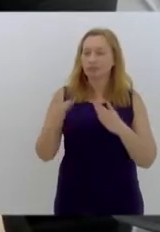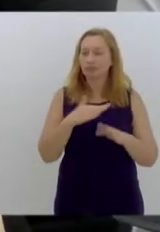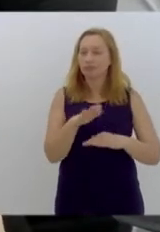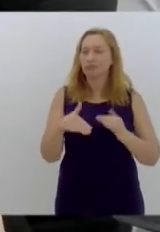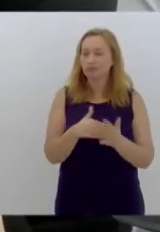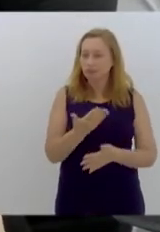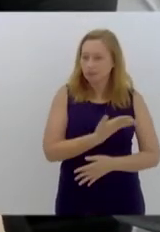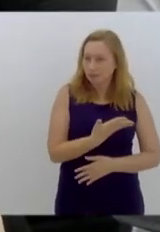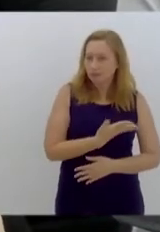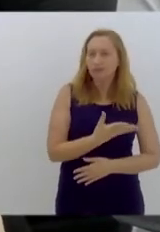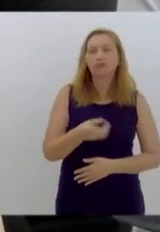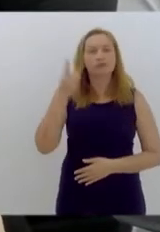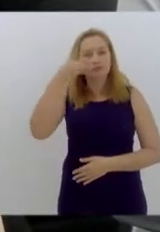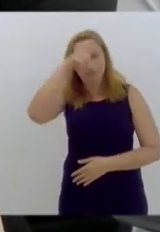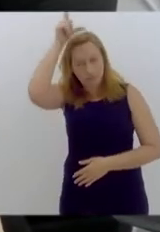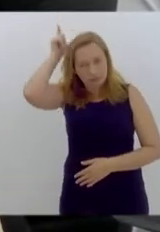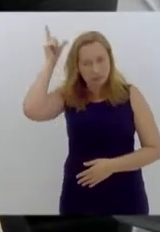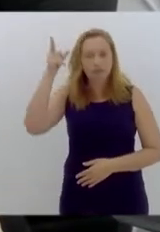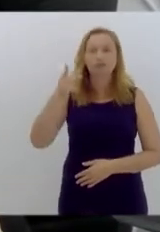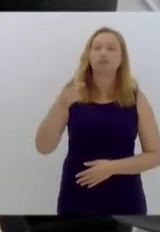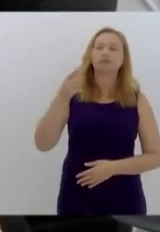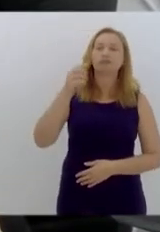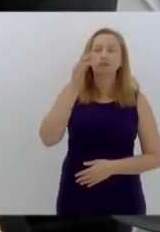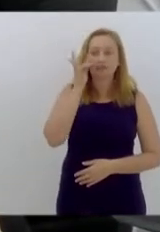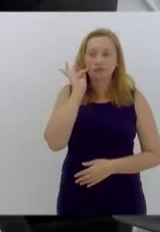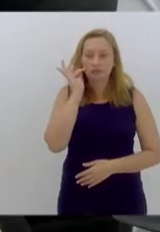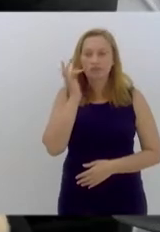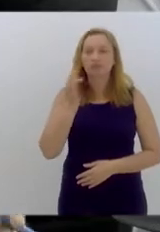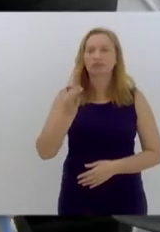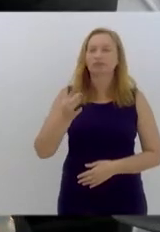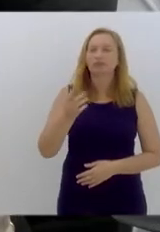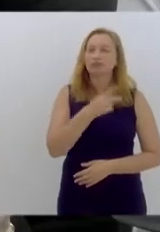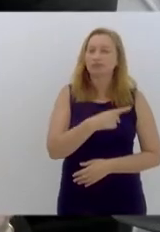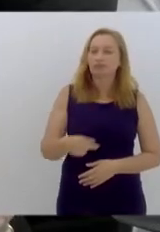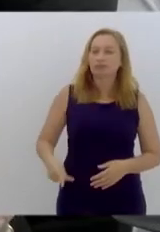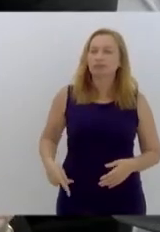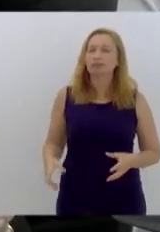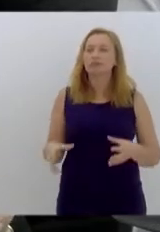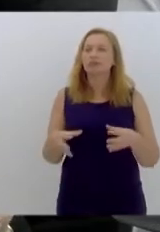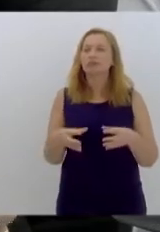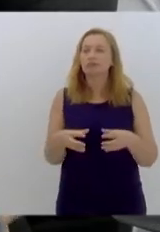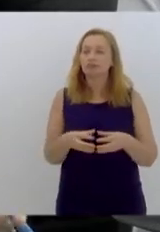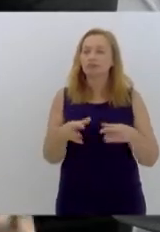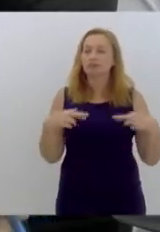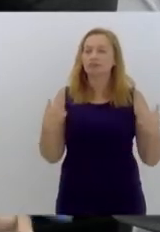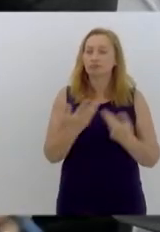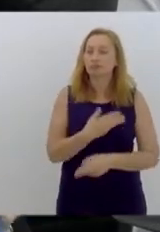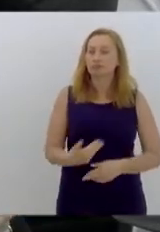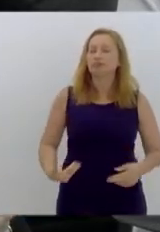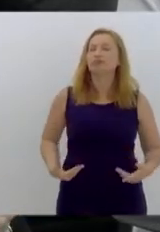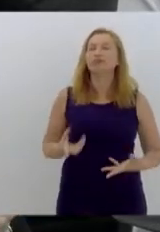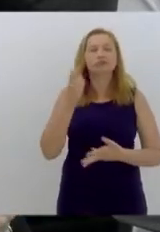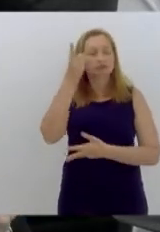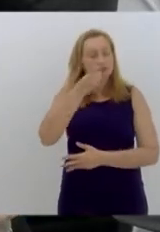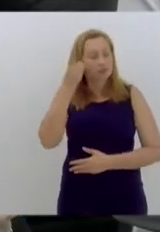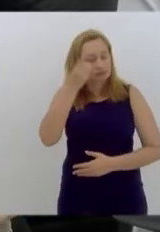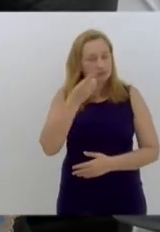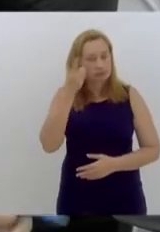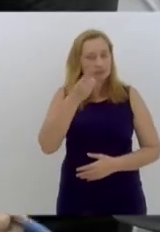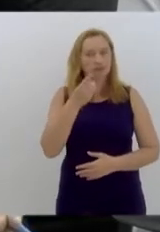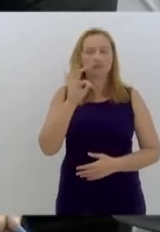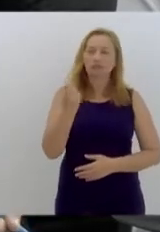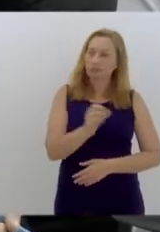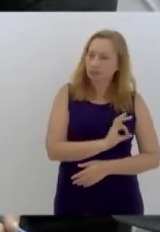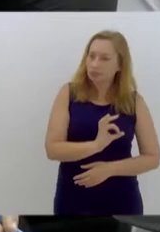Vossa Excelência, deputado Luiz Paulo, deputado Flávio Serafini, presidentes aqui da nossa audiência pública, querida deputada Marta Rocha, deputada